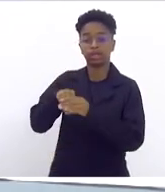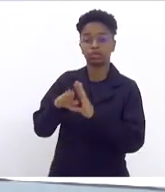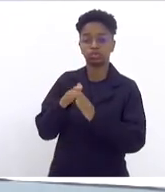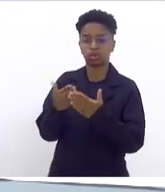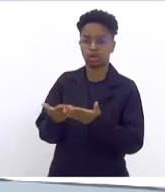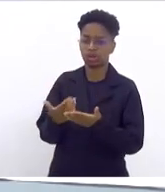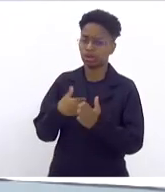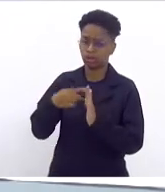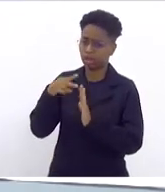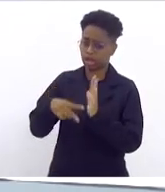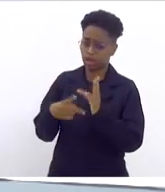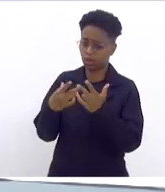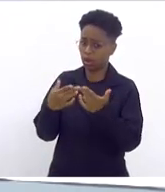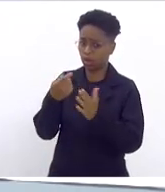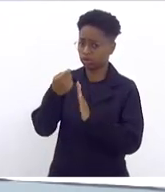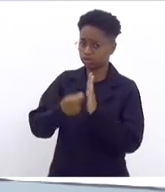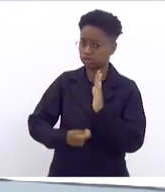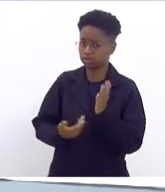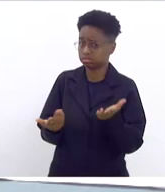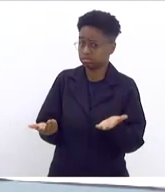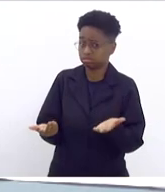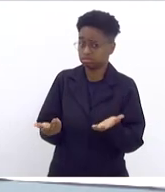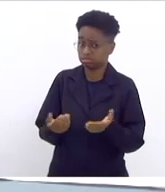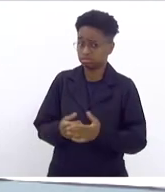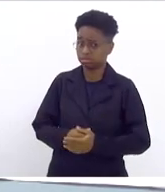vou ler como está escrito, GAMI na escola.